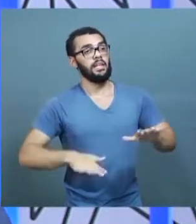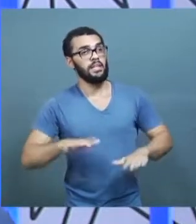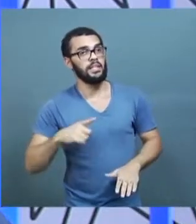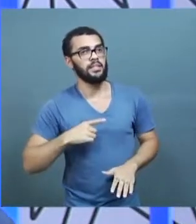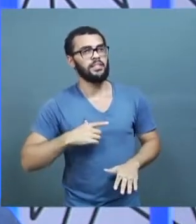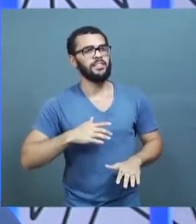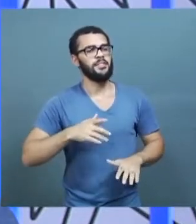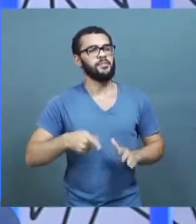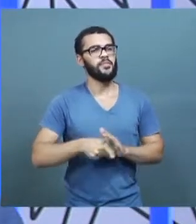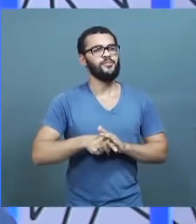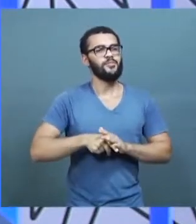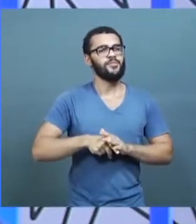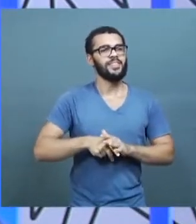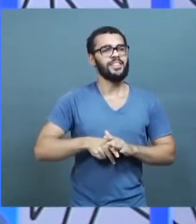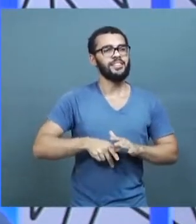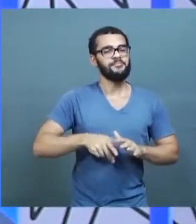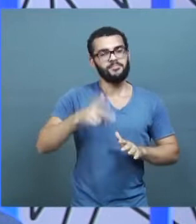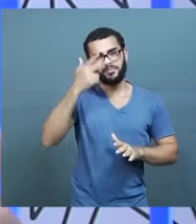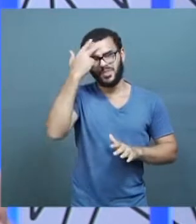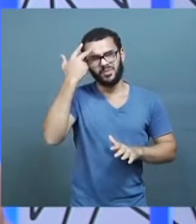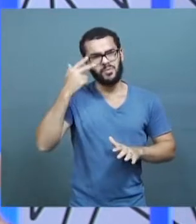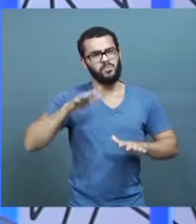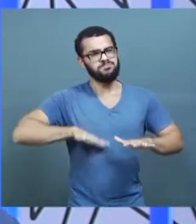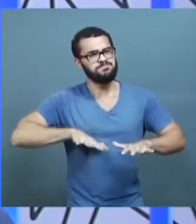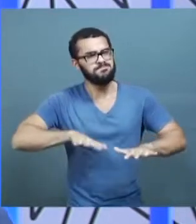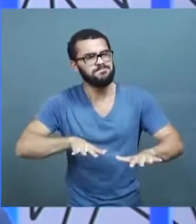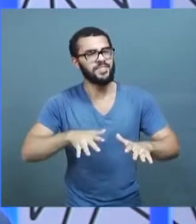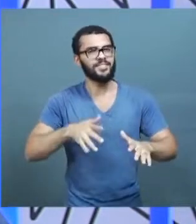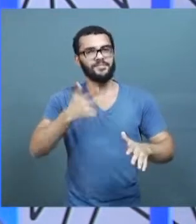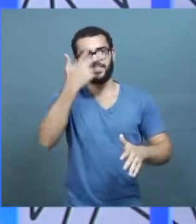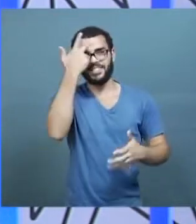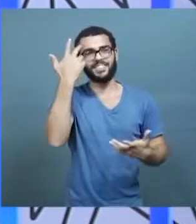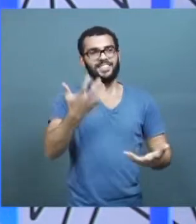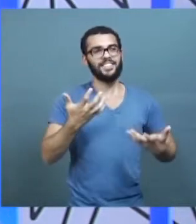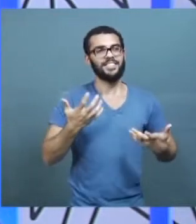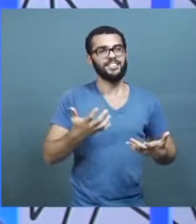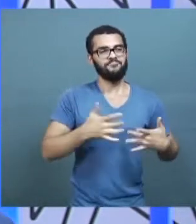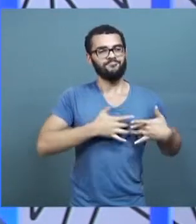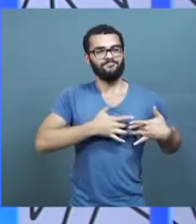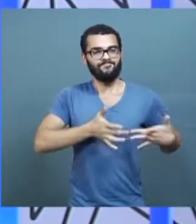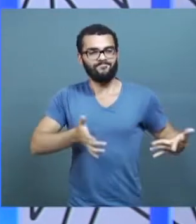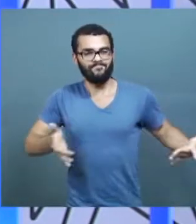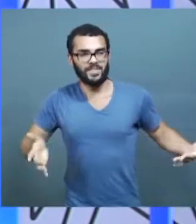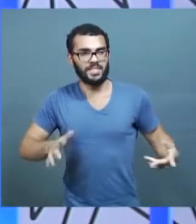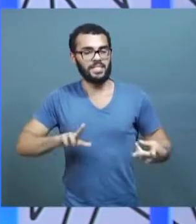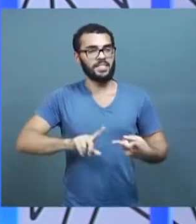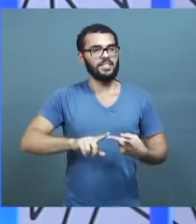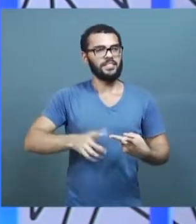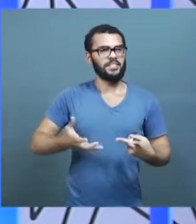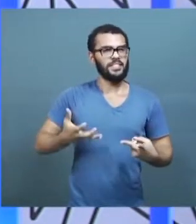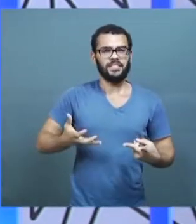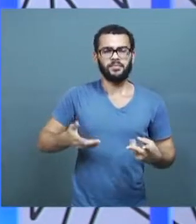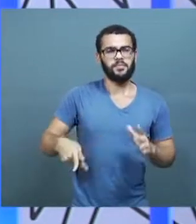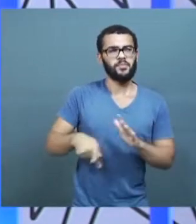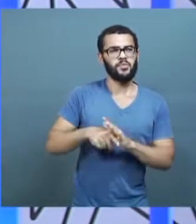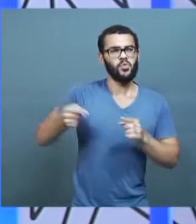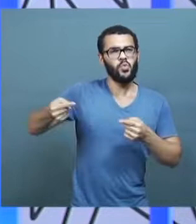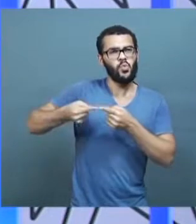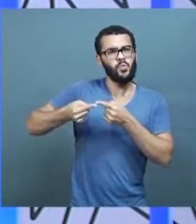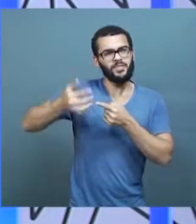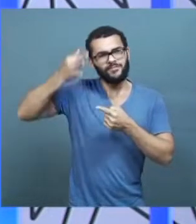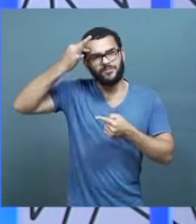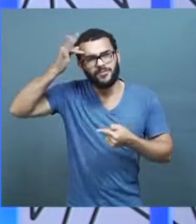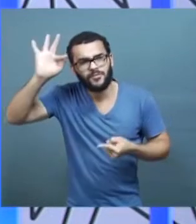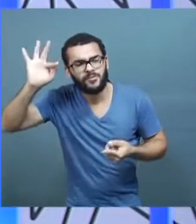do coração, movimento, alguns se movem pelo coração, outros pelo idealismo, outros se movem até por questões